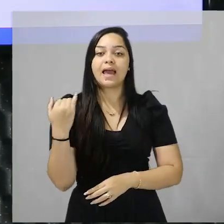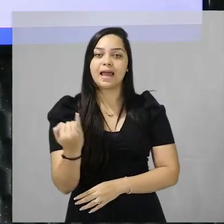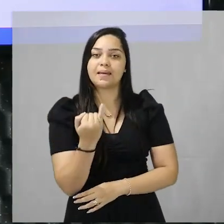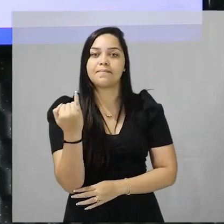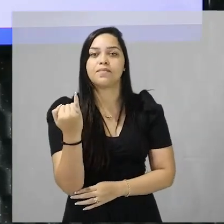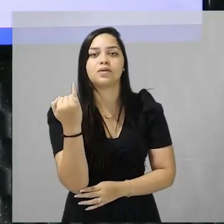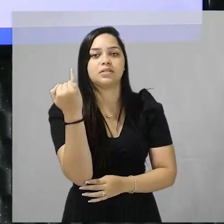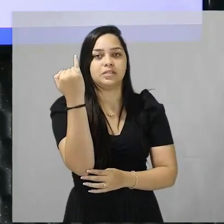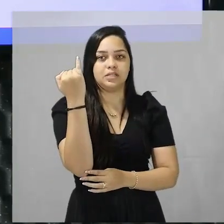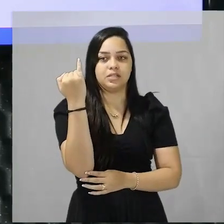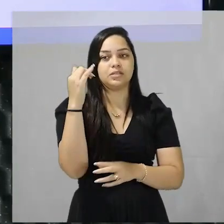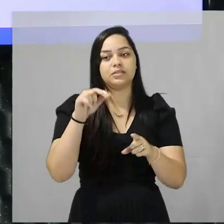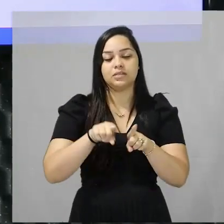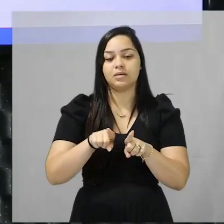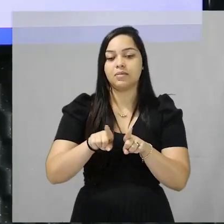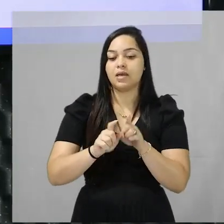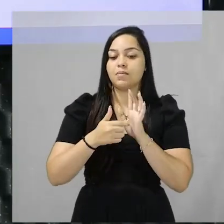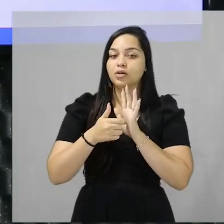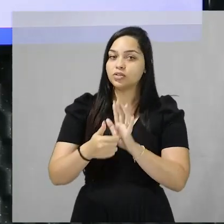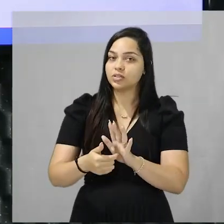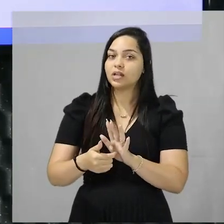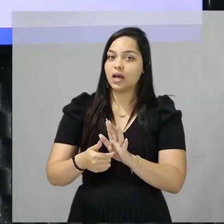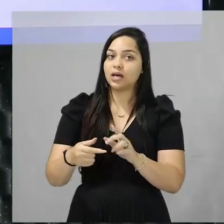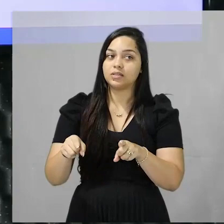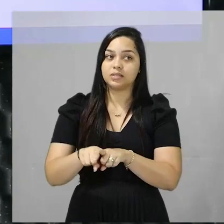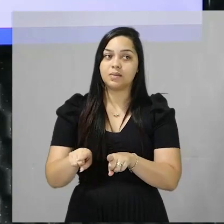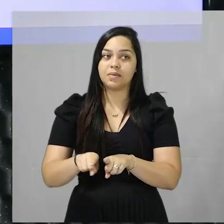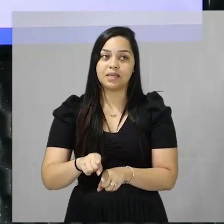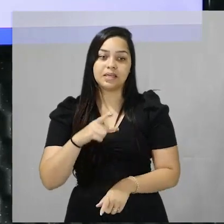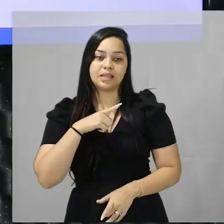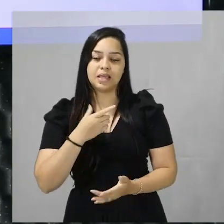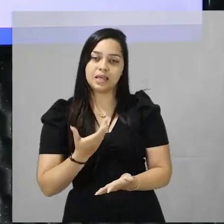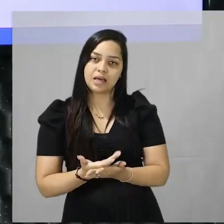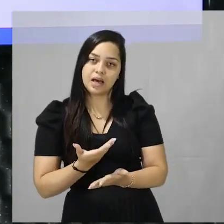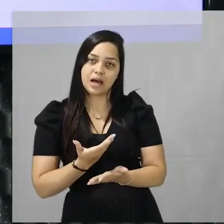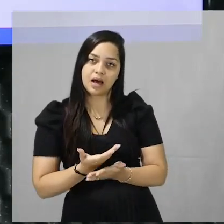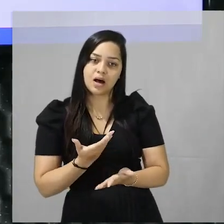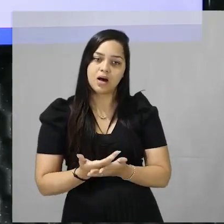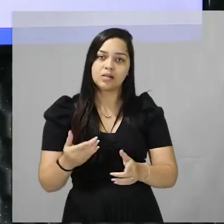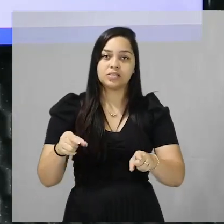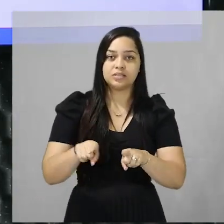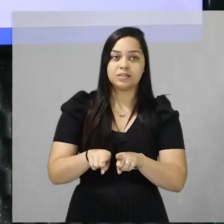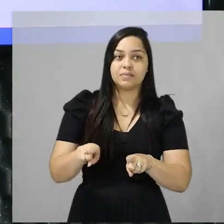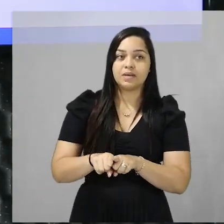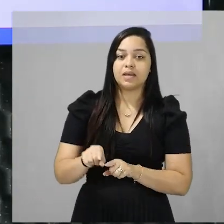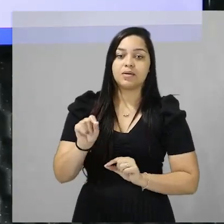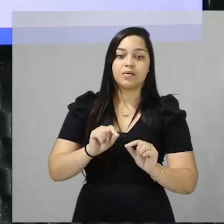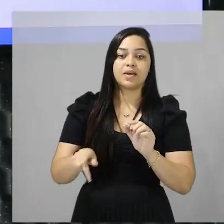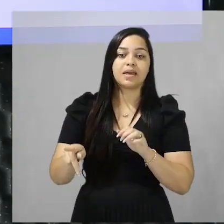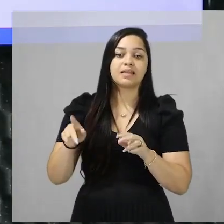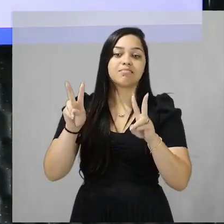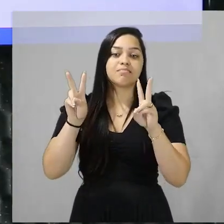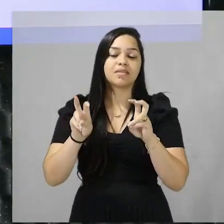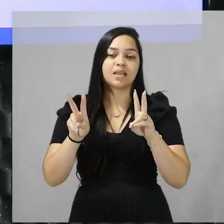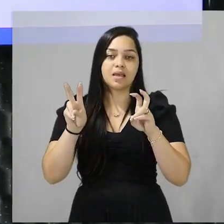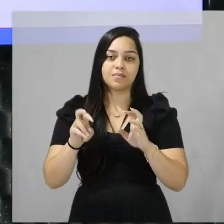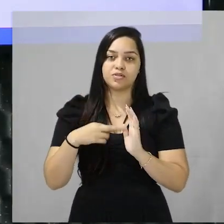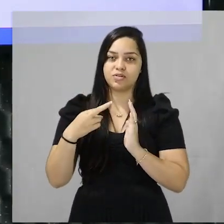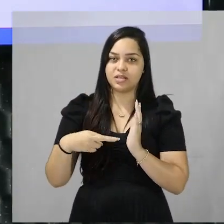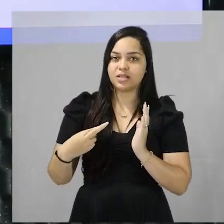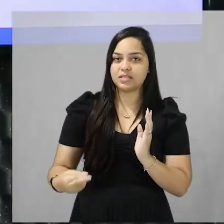importante, então, muito abordado em questões, trazido em aulas, colocado até em temas de redação,